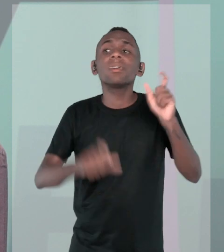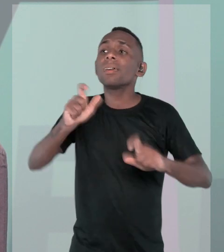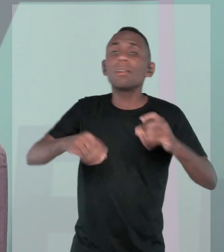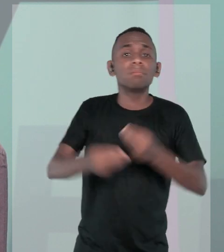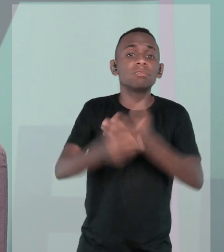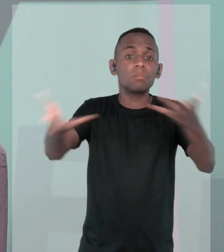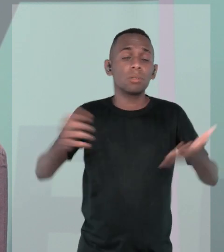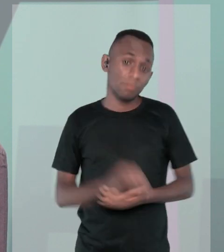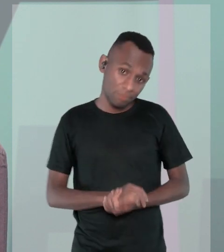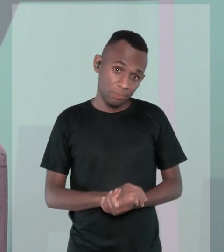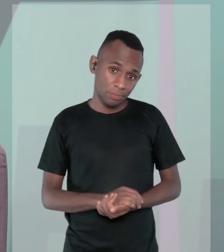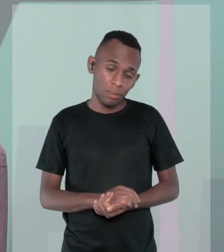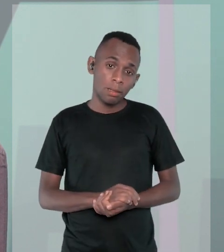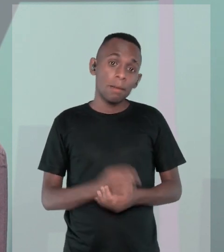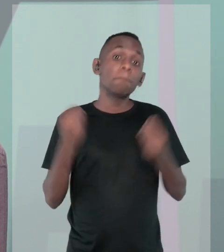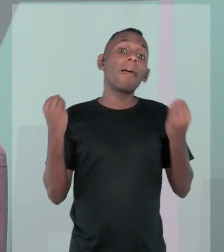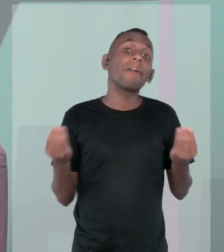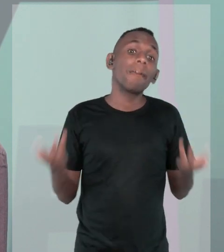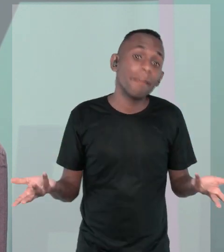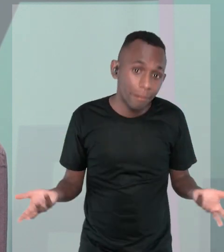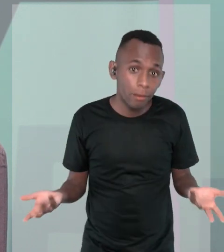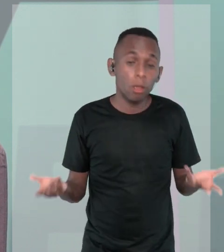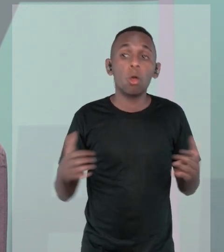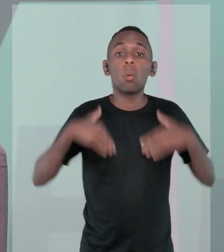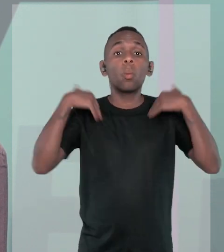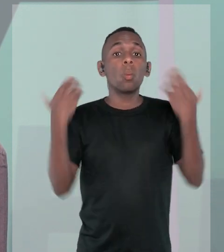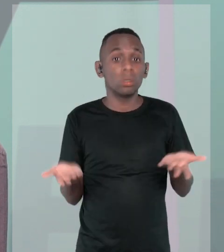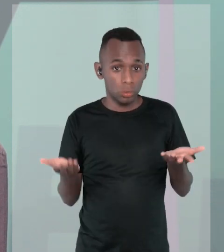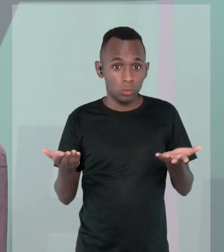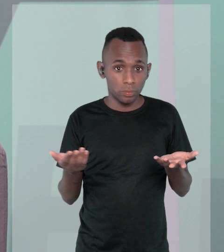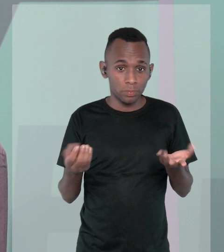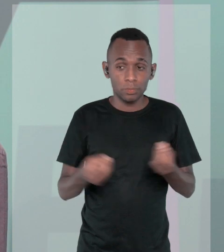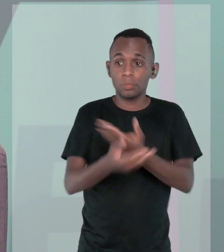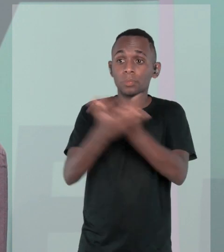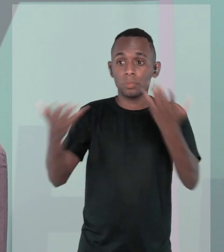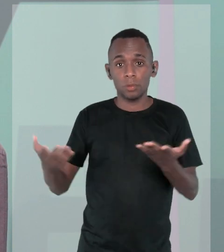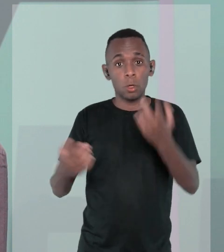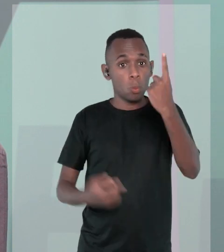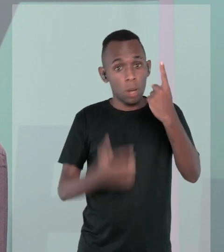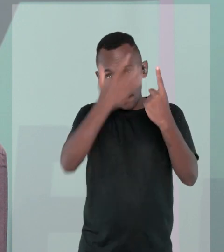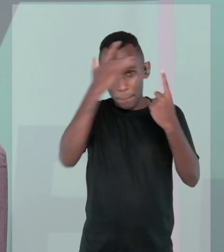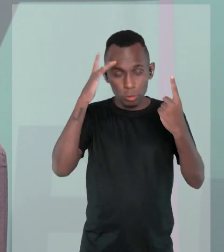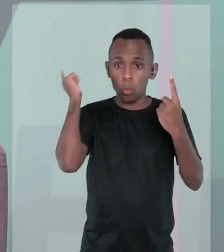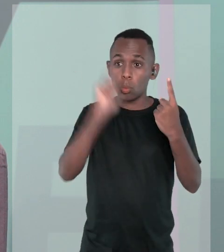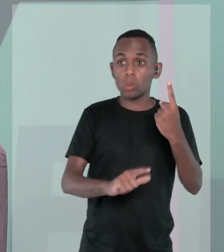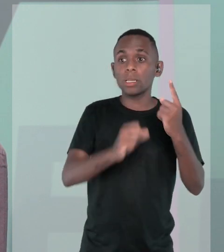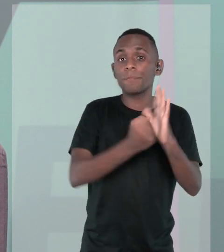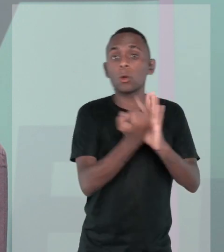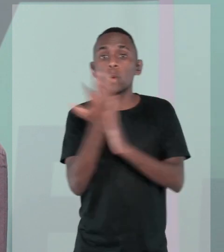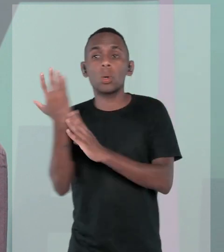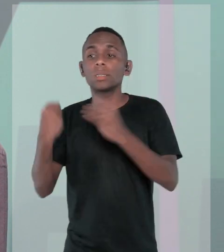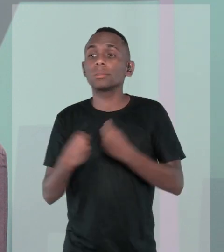distribuir? Para quem? Quando? Será que uma mão consegue distribuir